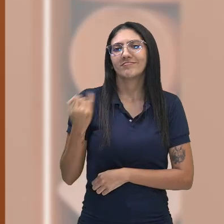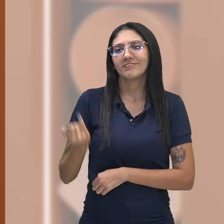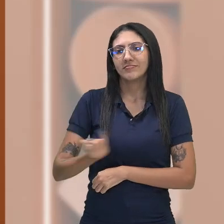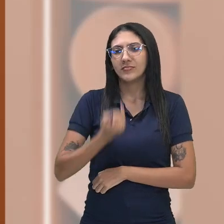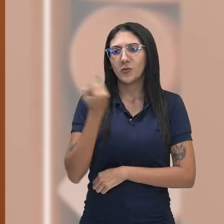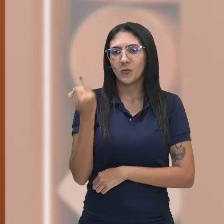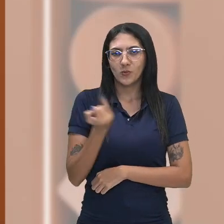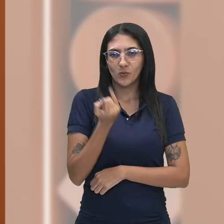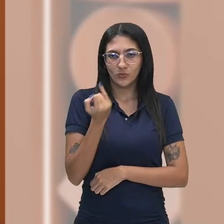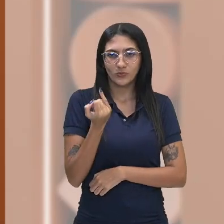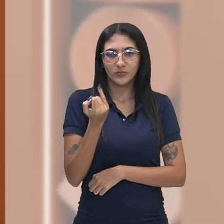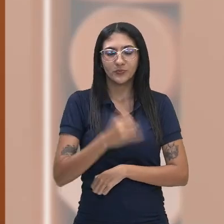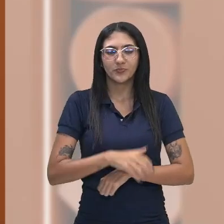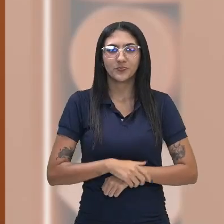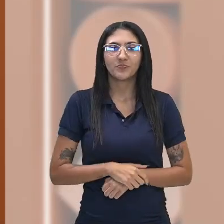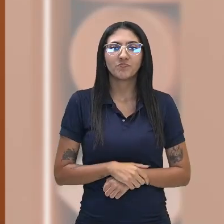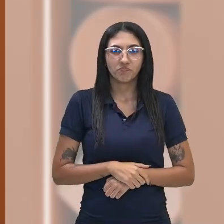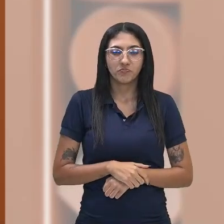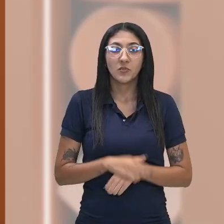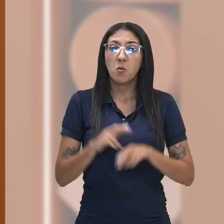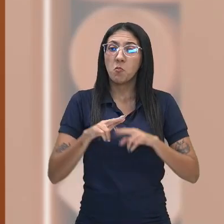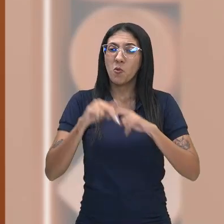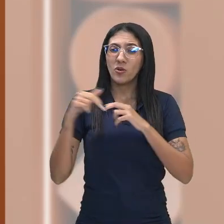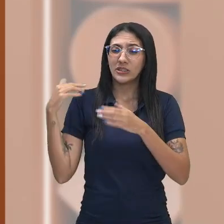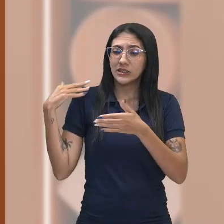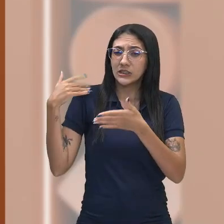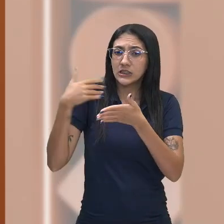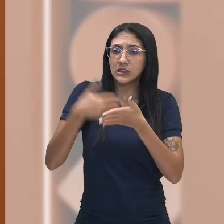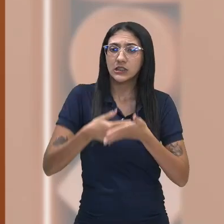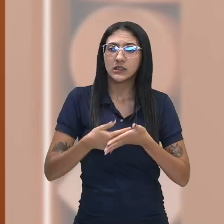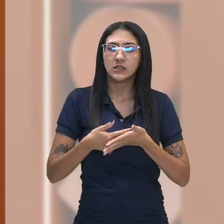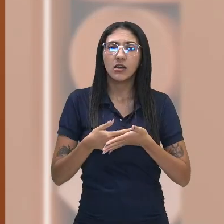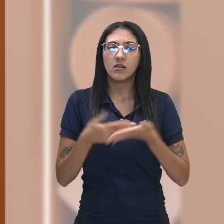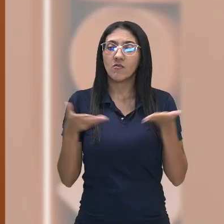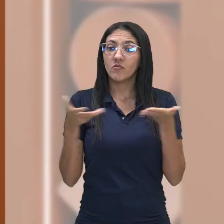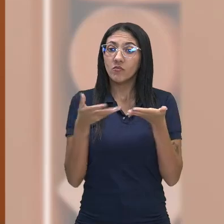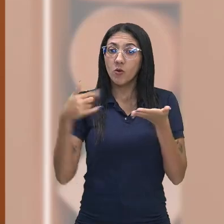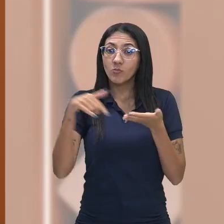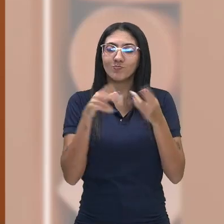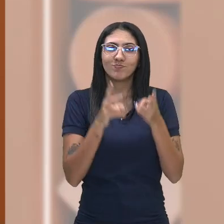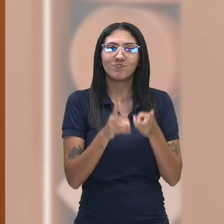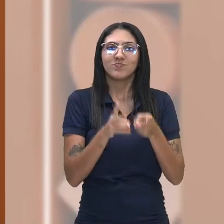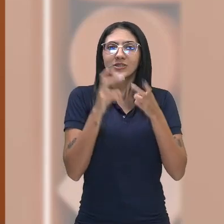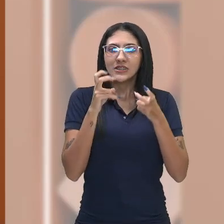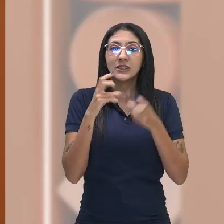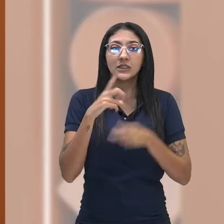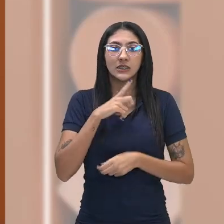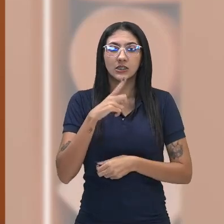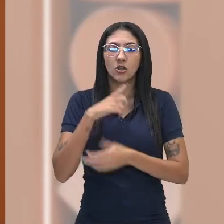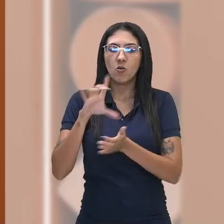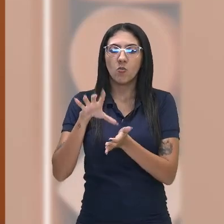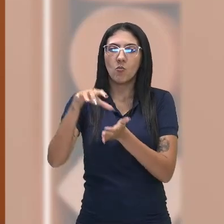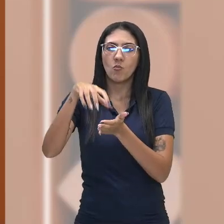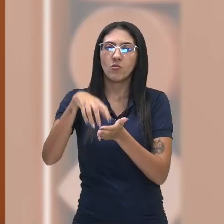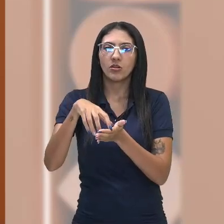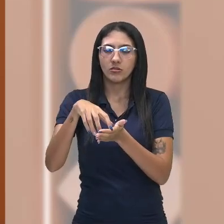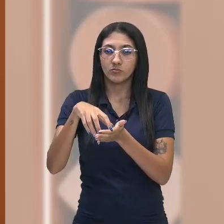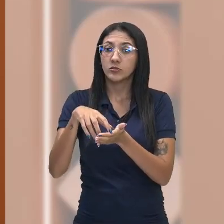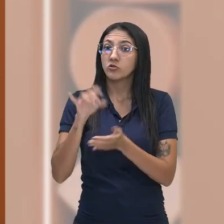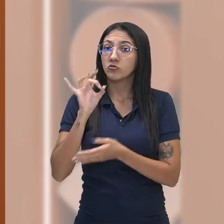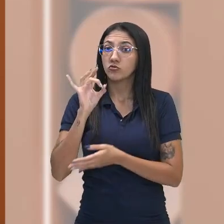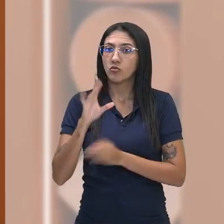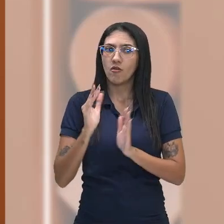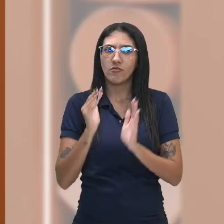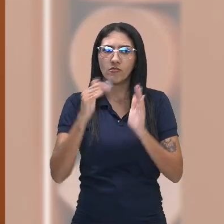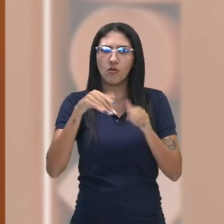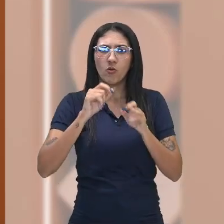importantes. Ou, nos dias atuais, você percebe que existem órgãos voltados